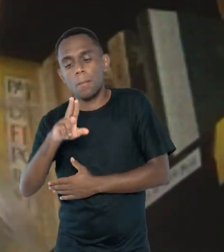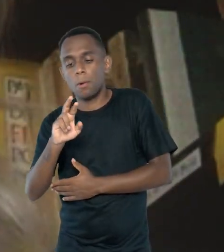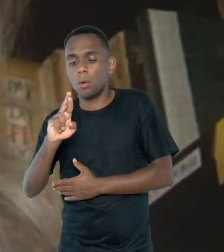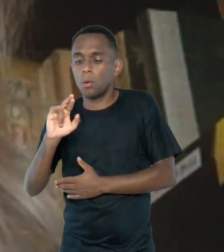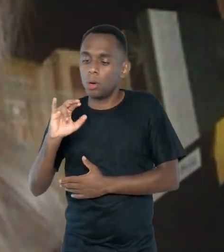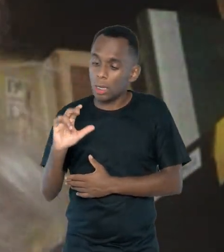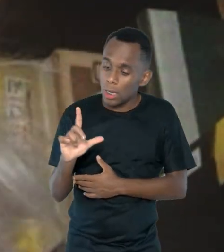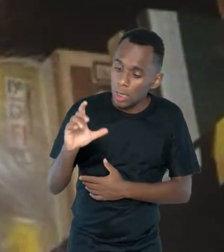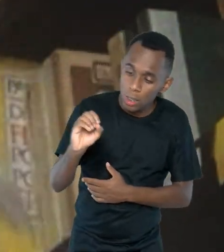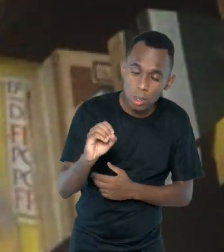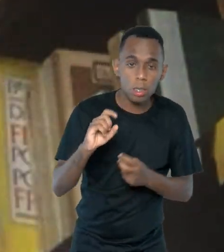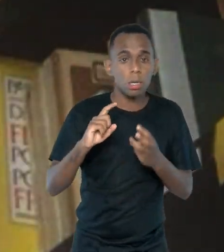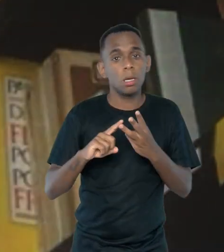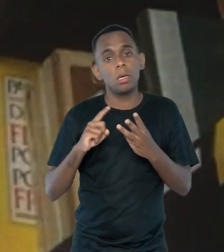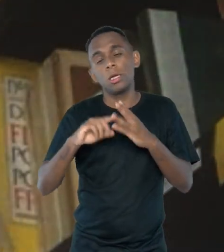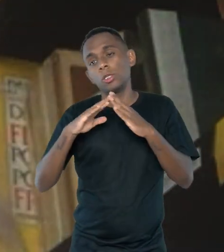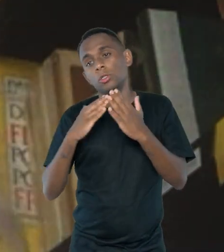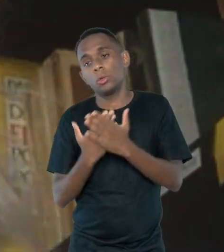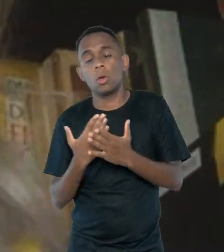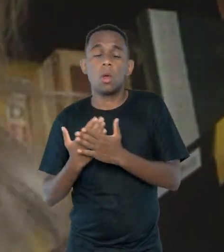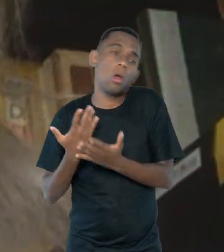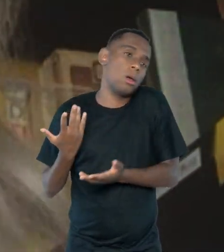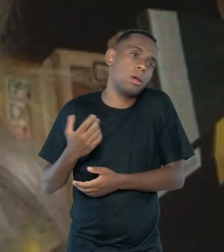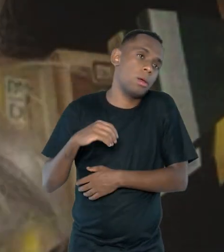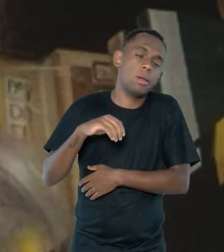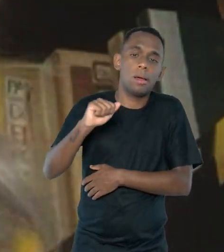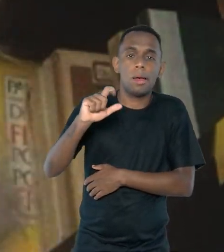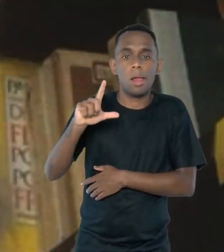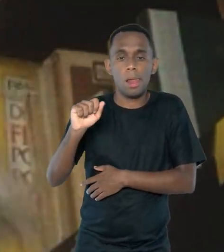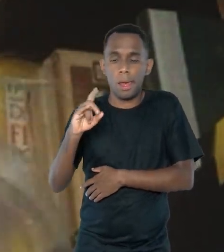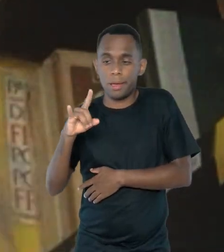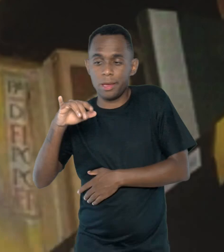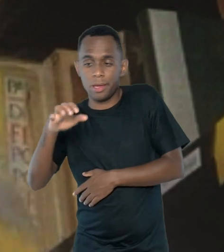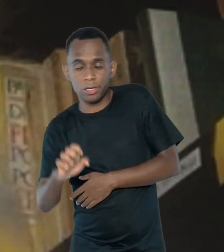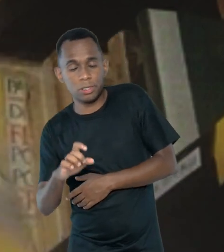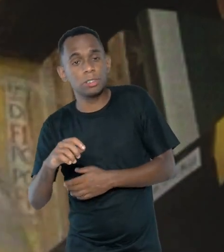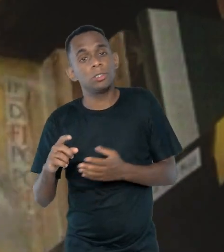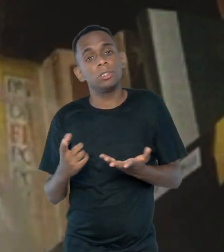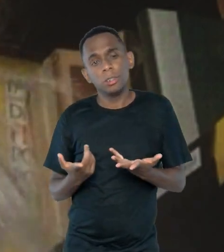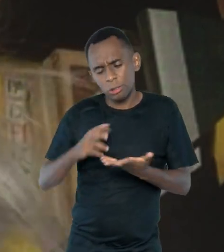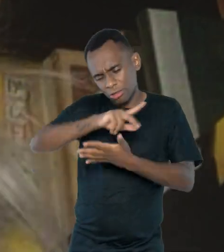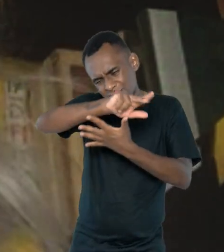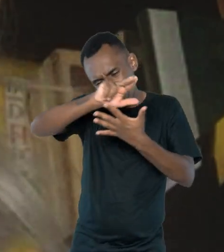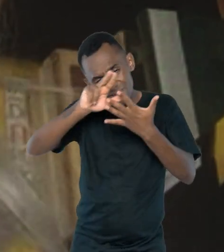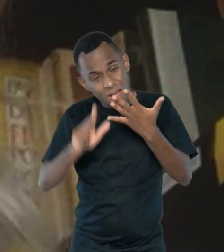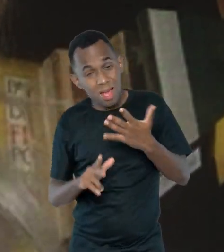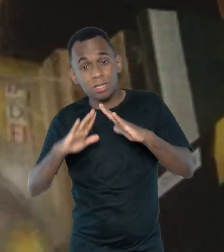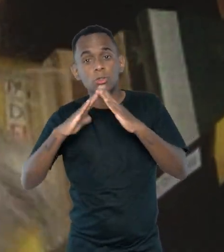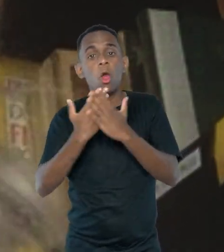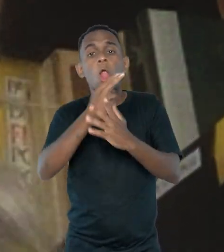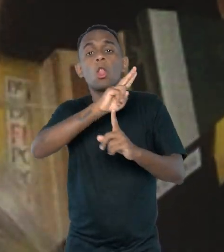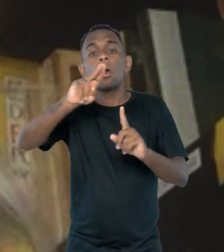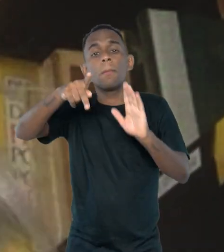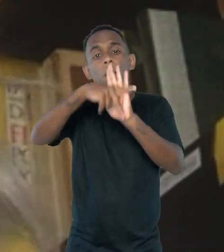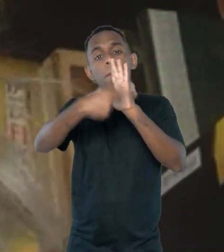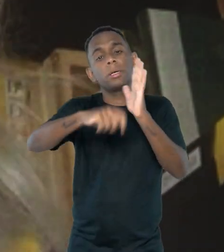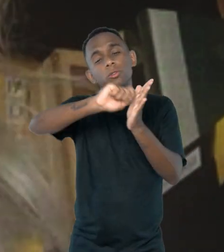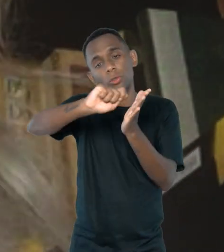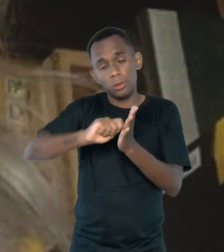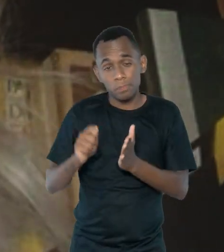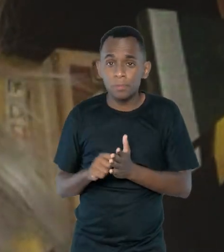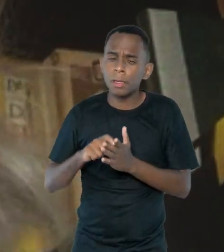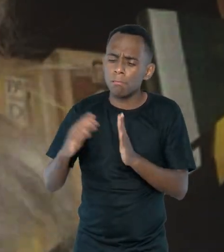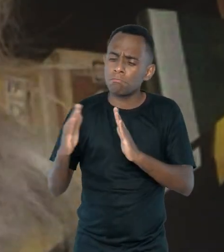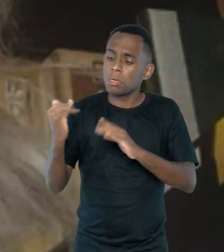Rubião, Escola Laíde Lisboa de Oliveira, Escola Vinícius de Moraes. Então, foi um momento muito